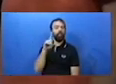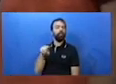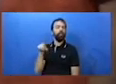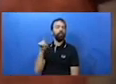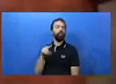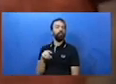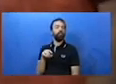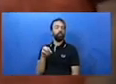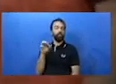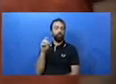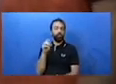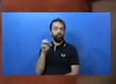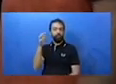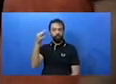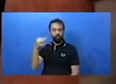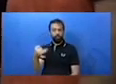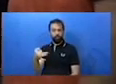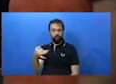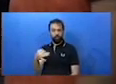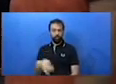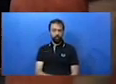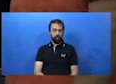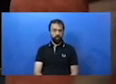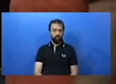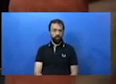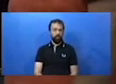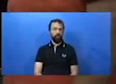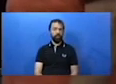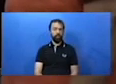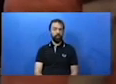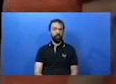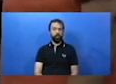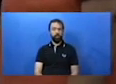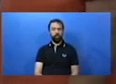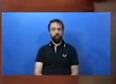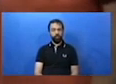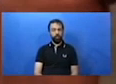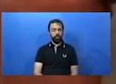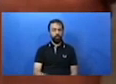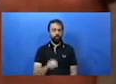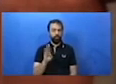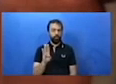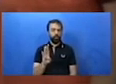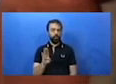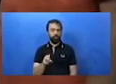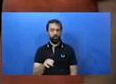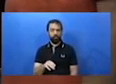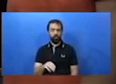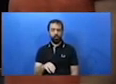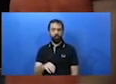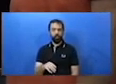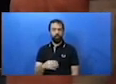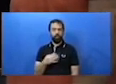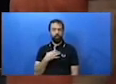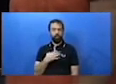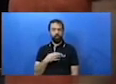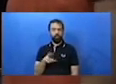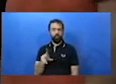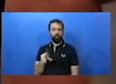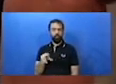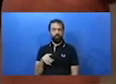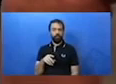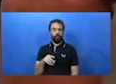A. Procuram ensinar uma lição de moral ao leitor. Letra B. Tem conduta semelhante às do ser